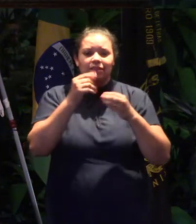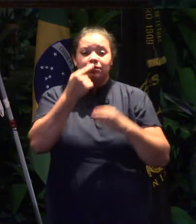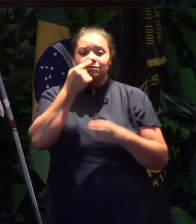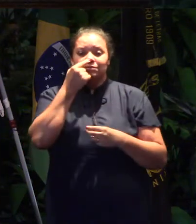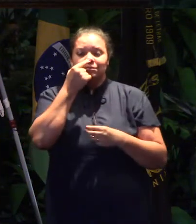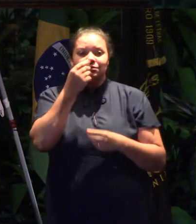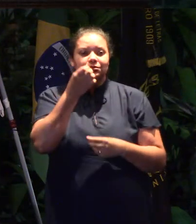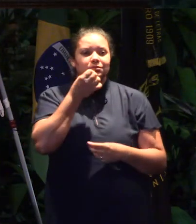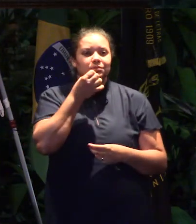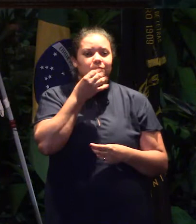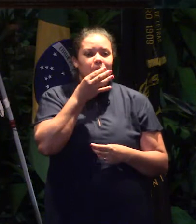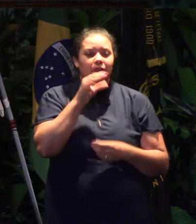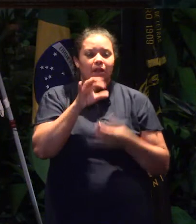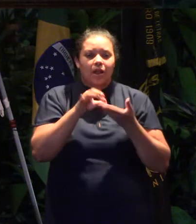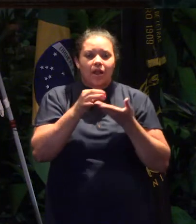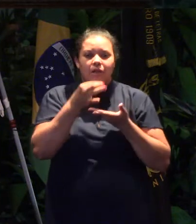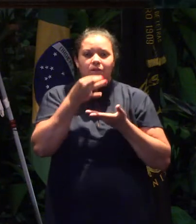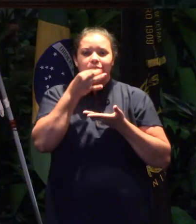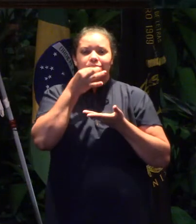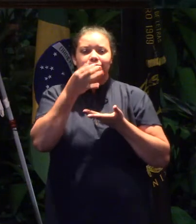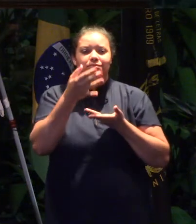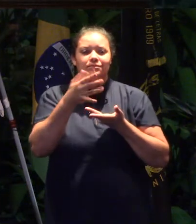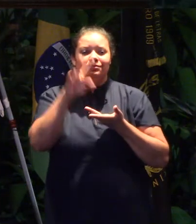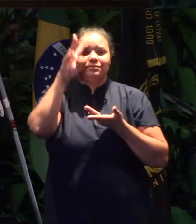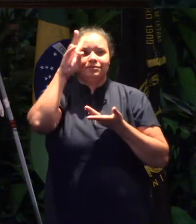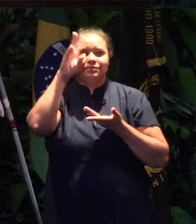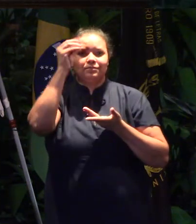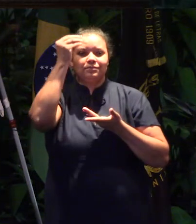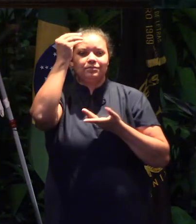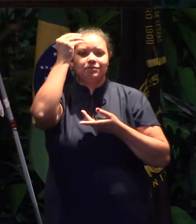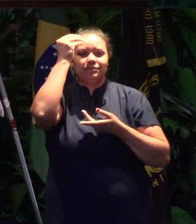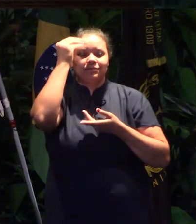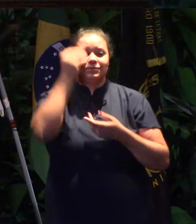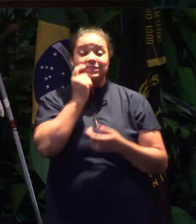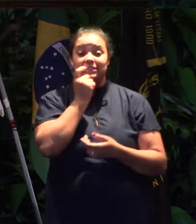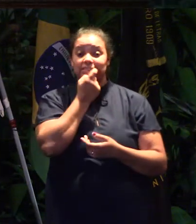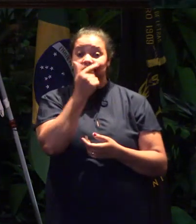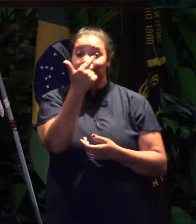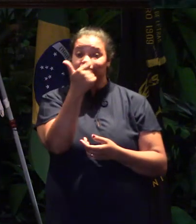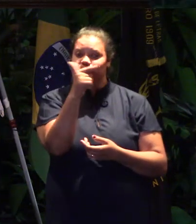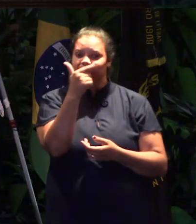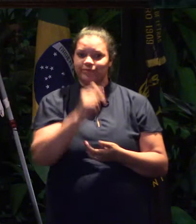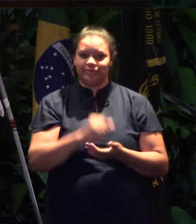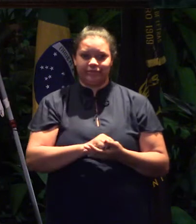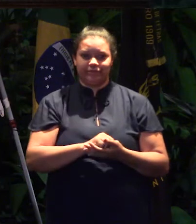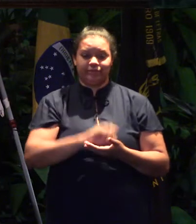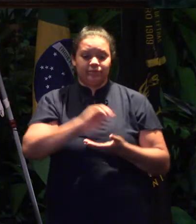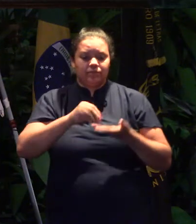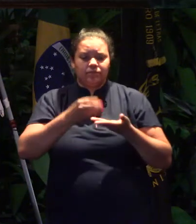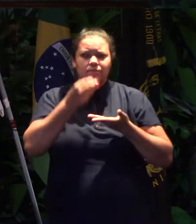momento, mordiscavam a memória na boca sem dentes do metrô. Algas,